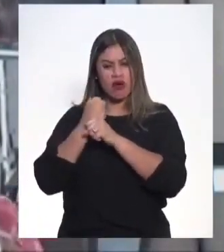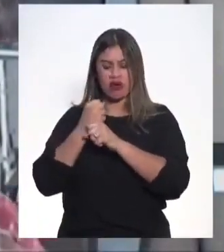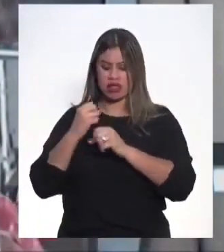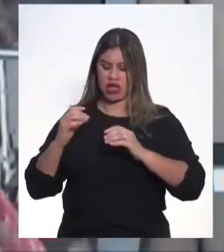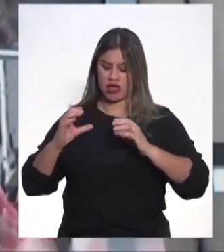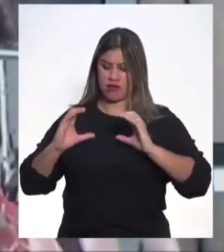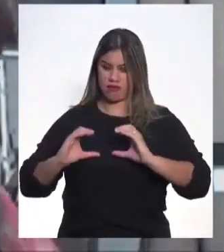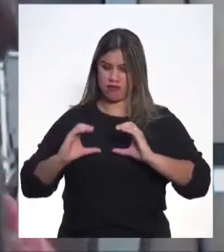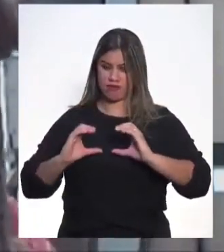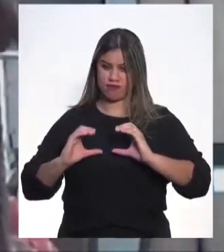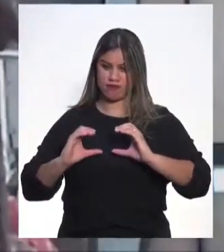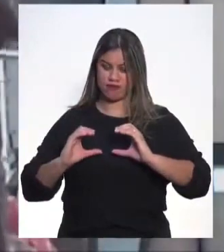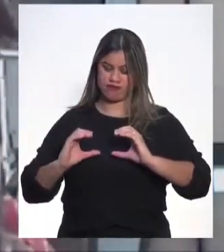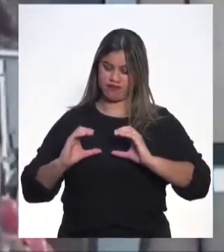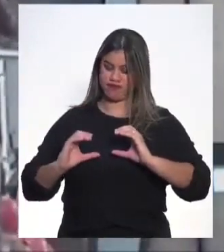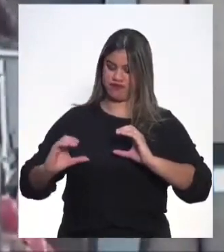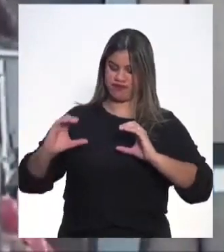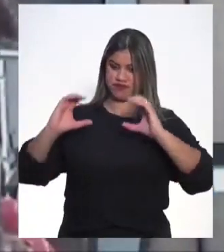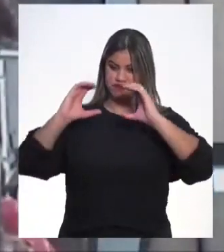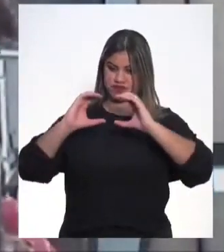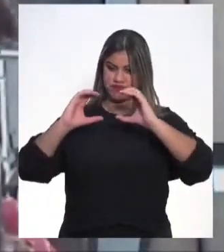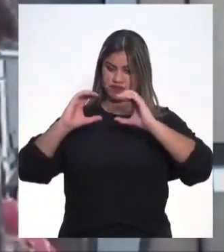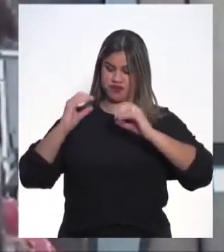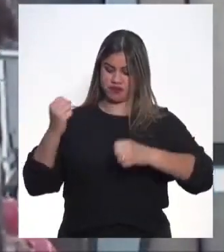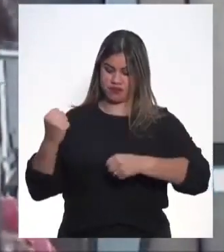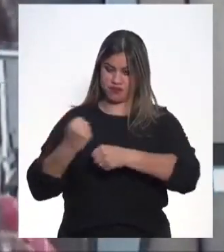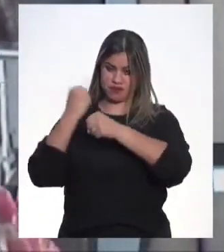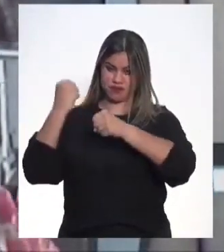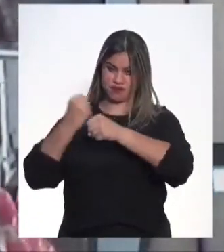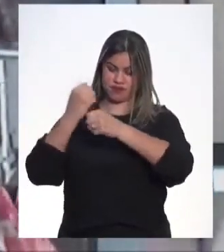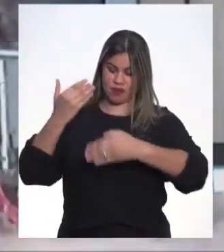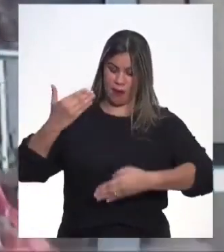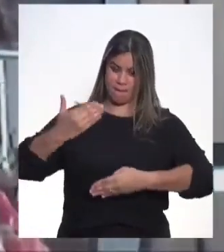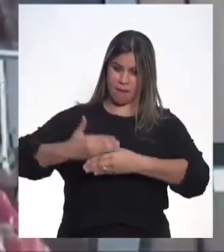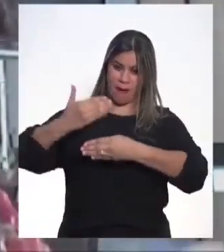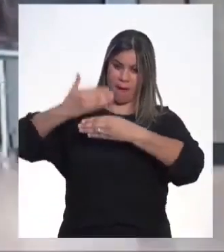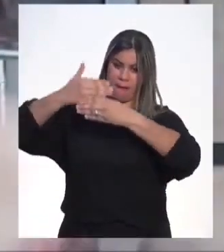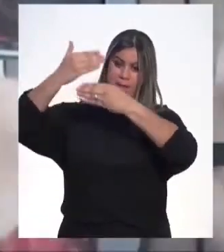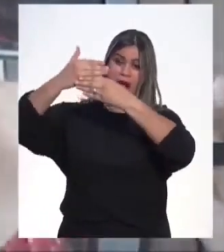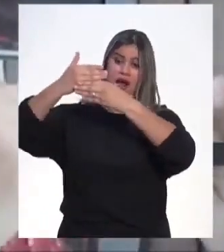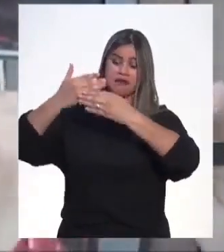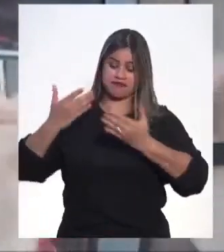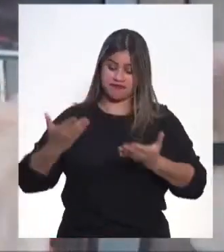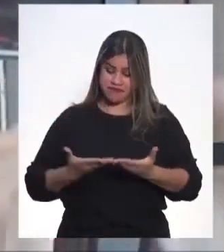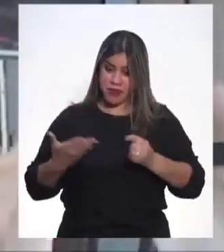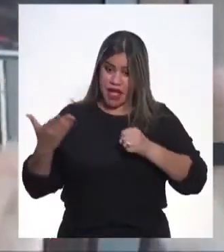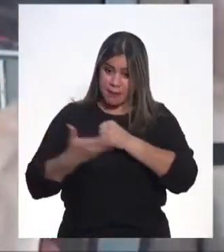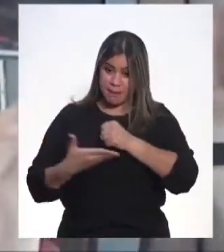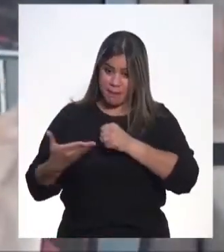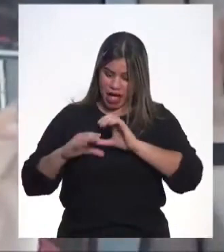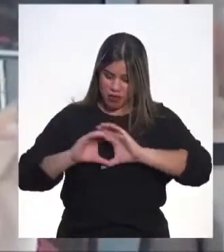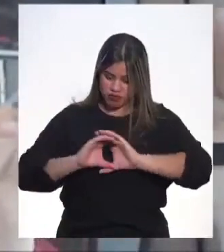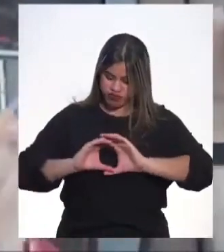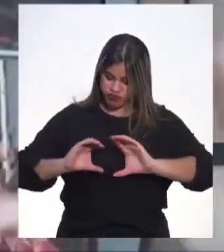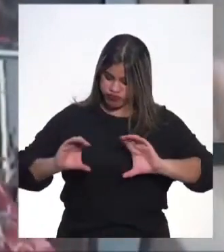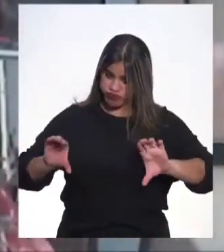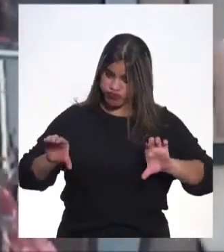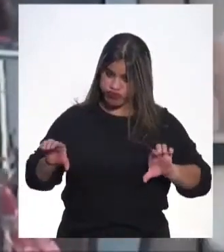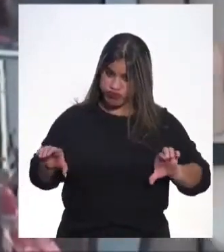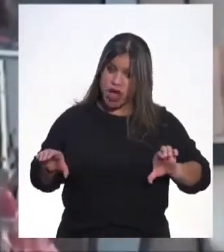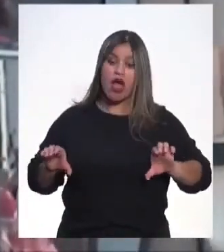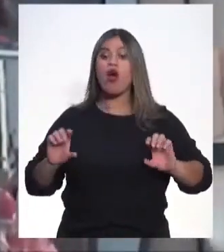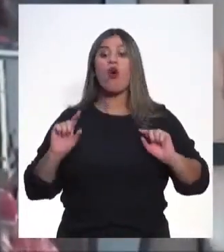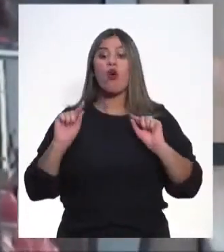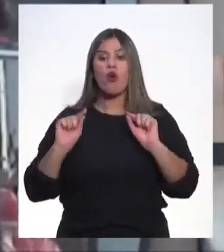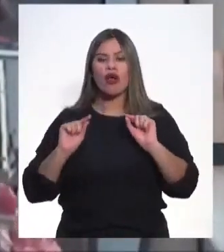ali apresenta as bases da nossa identidade. Né? Então, a escola, outra. E nós vamos crescendo. E a